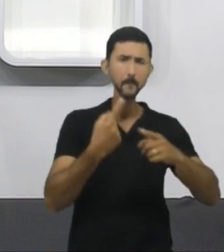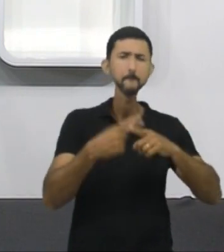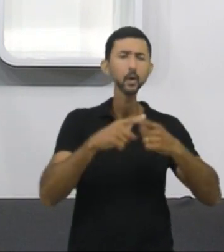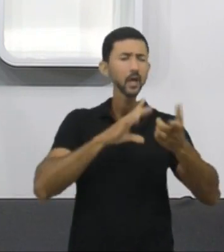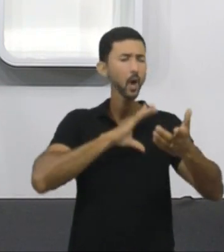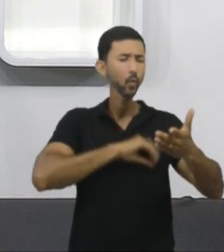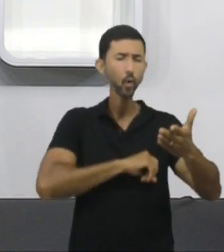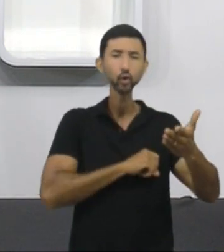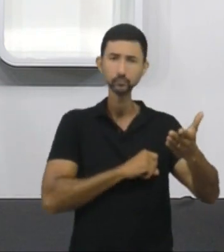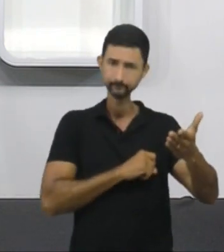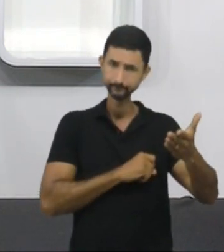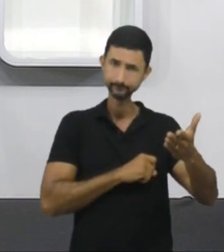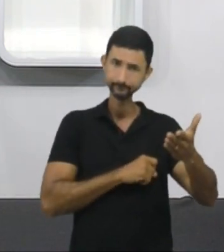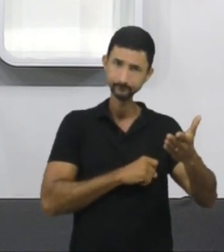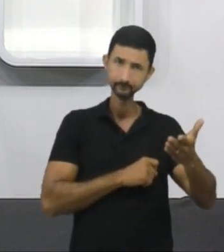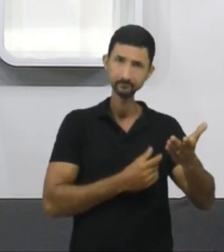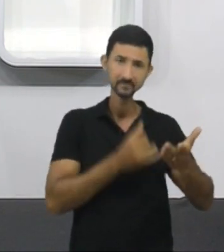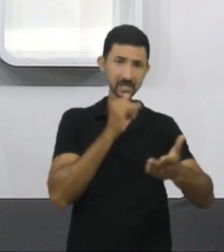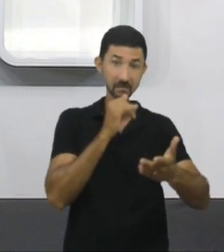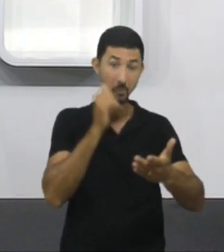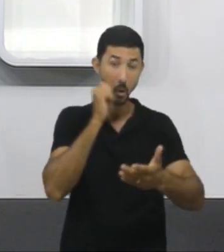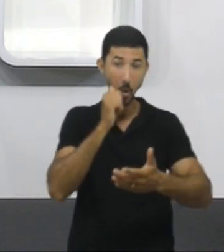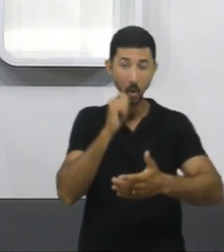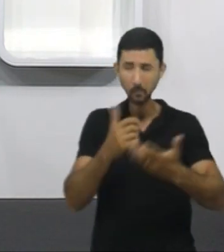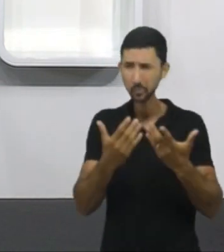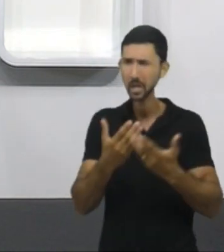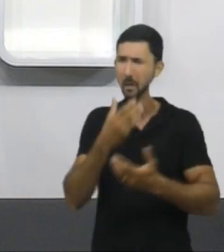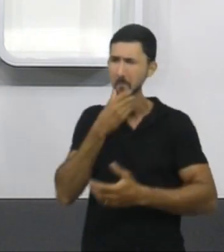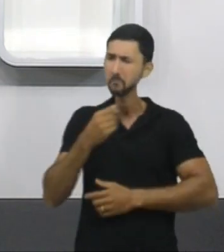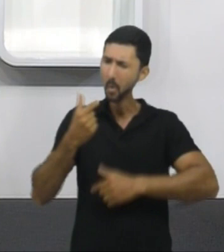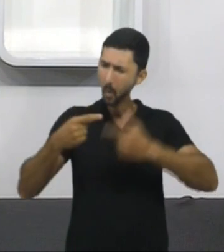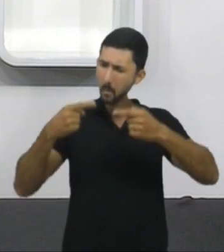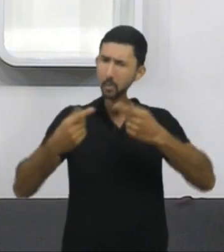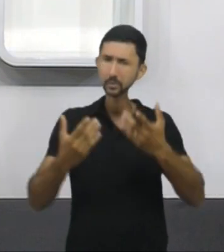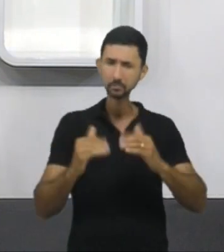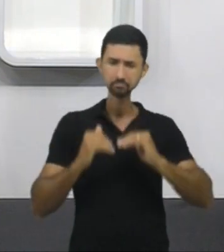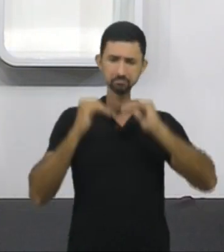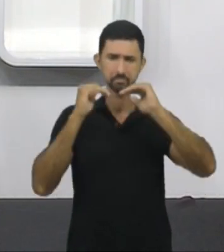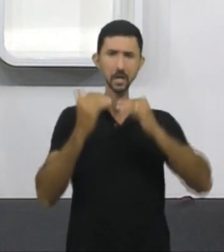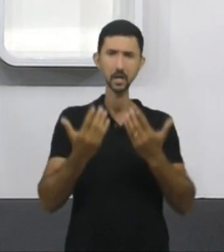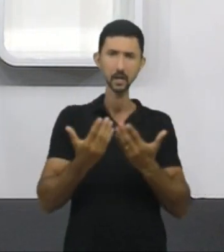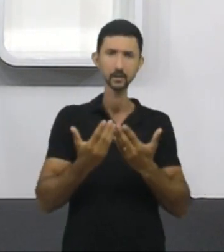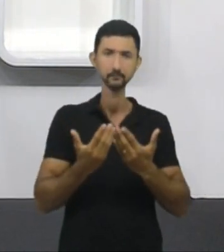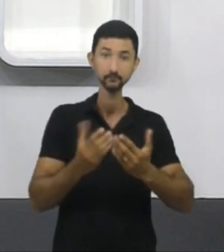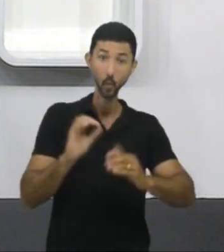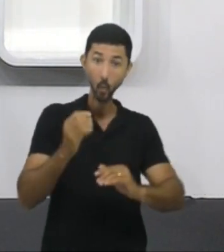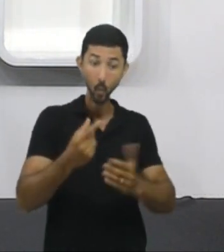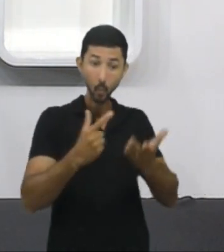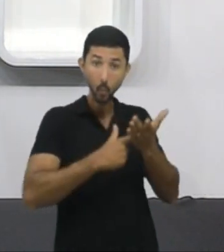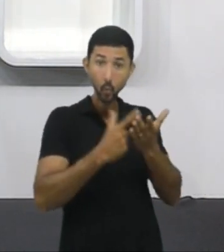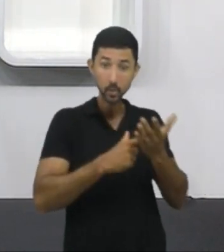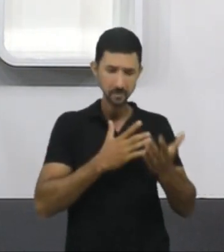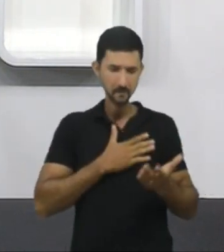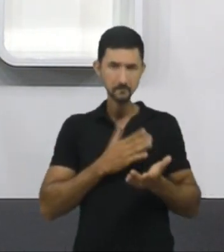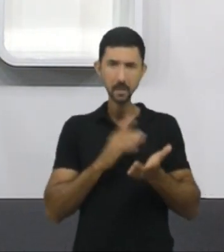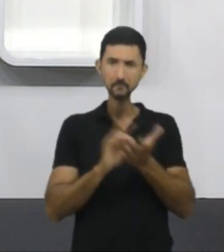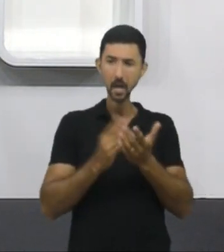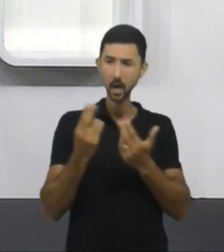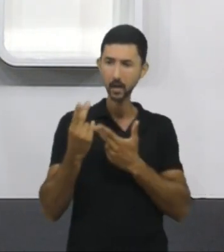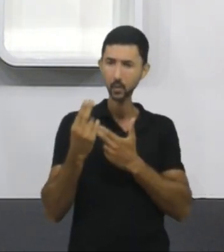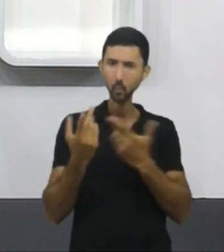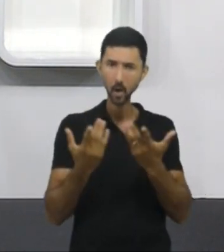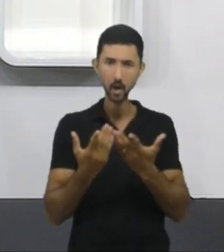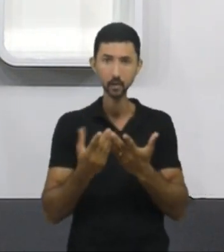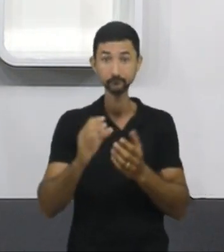gosta. Você pode ter como argumento, Saene é uma garota muito politizada. O livro, ele trata da minha realidade. Os pais dela parecem